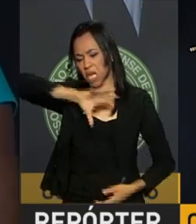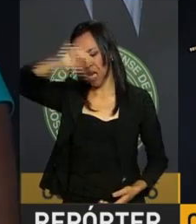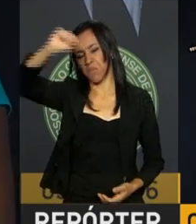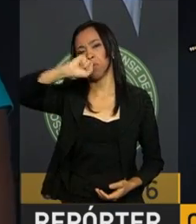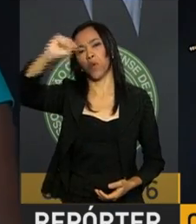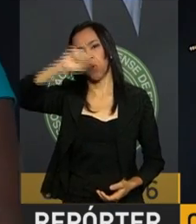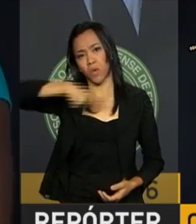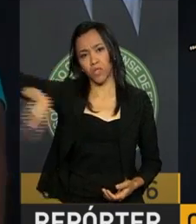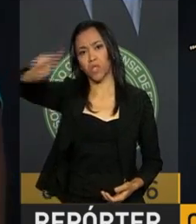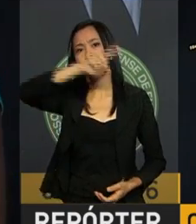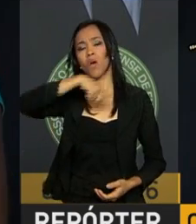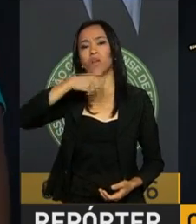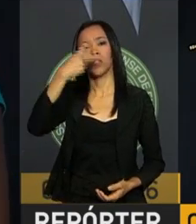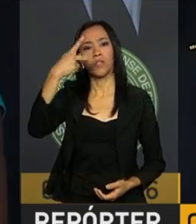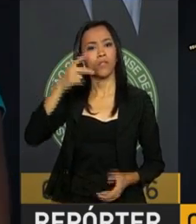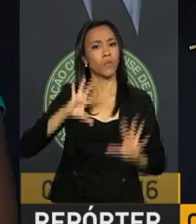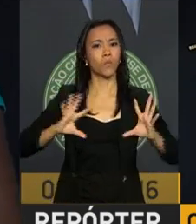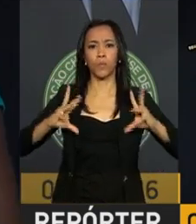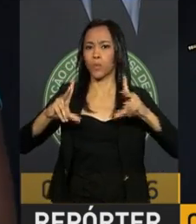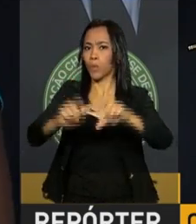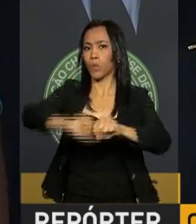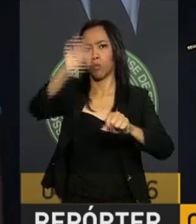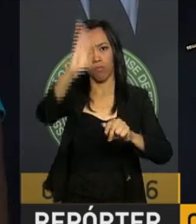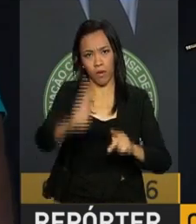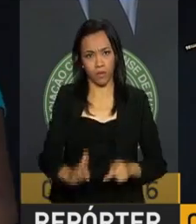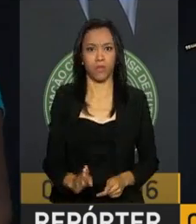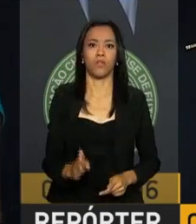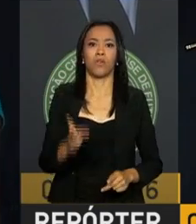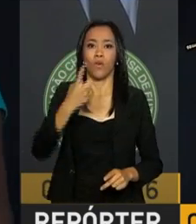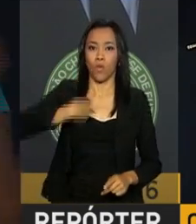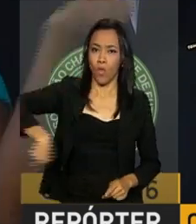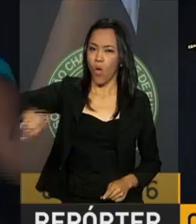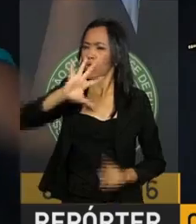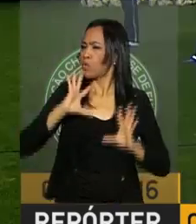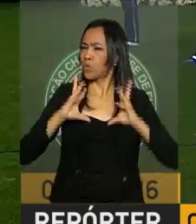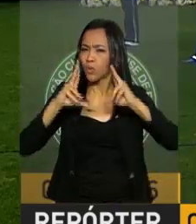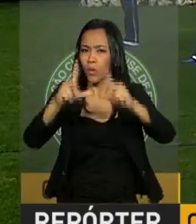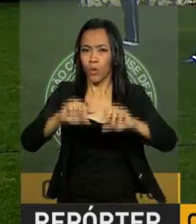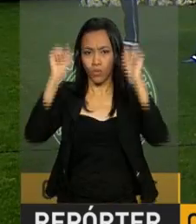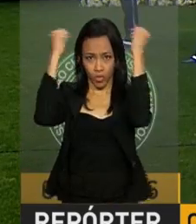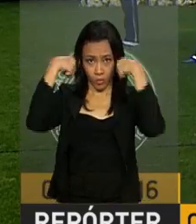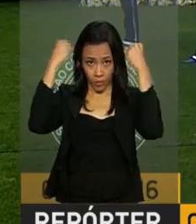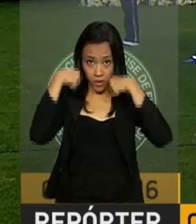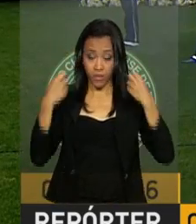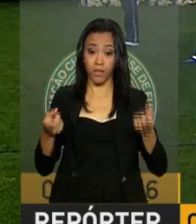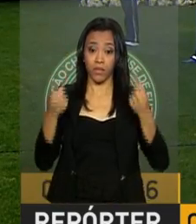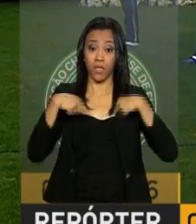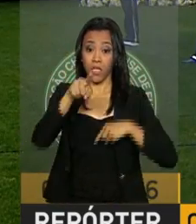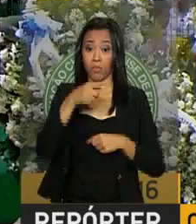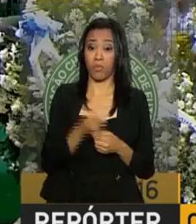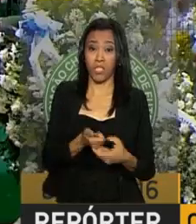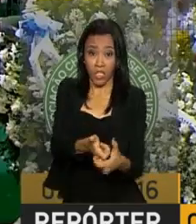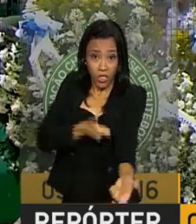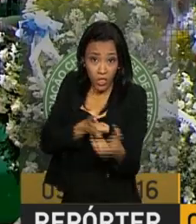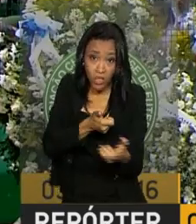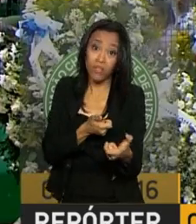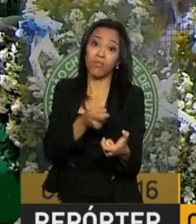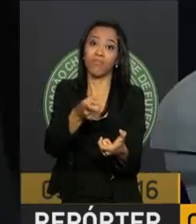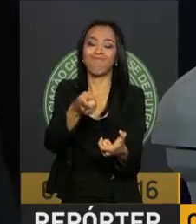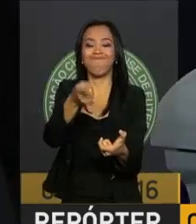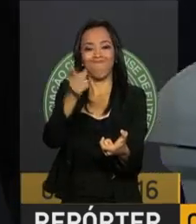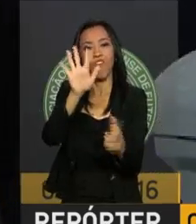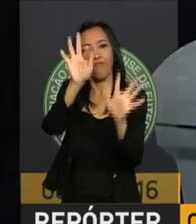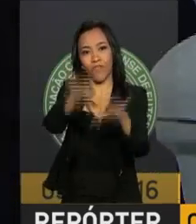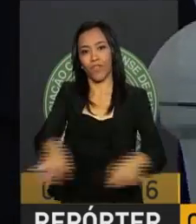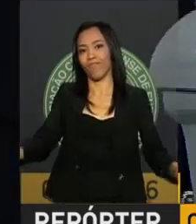todos brasileiros, somos todos chapecoenses. Com uma salva de tiros, o velório chegou